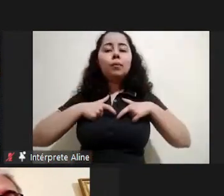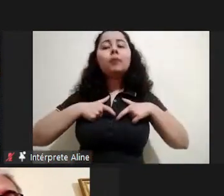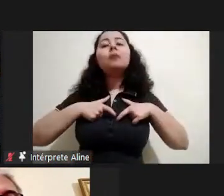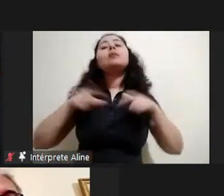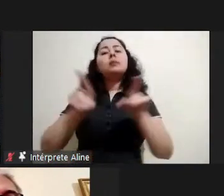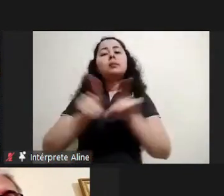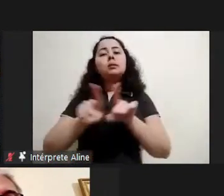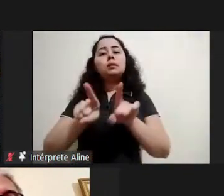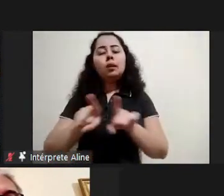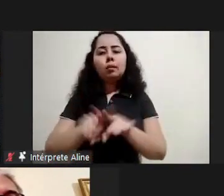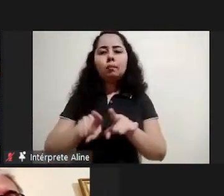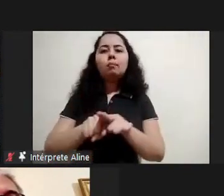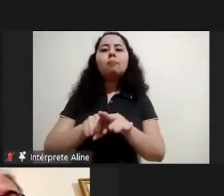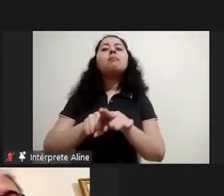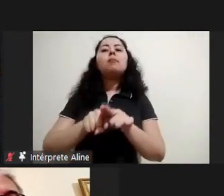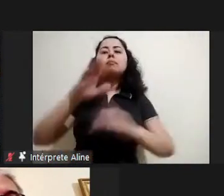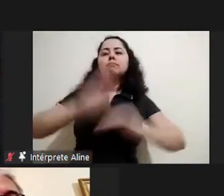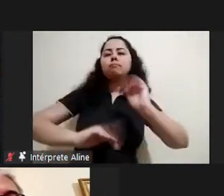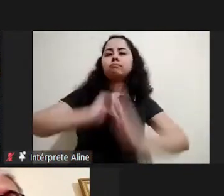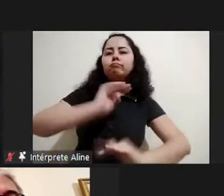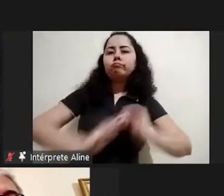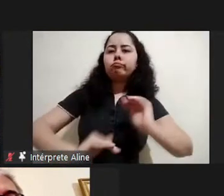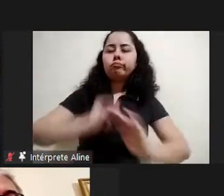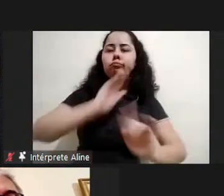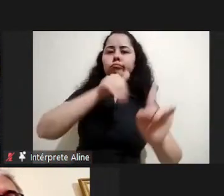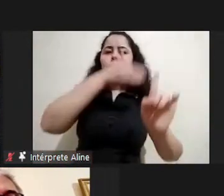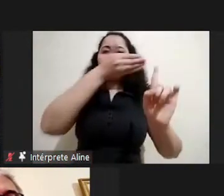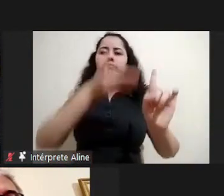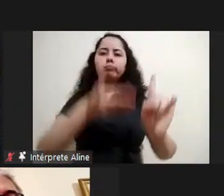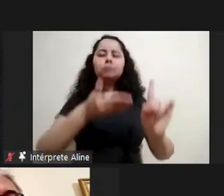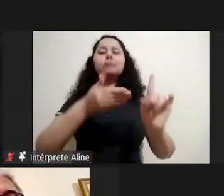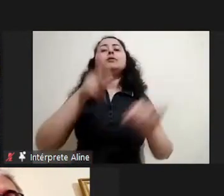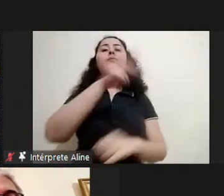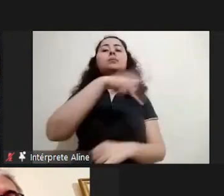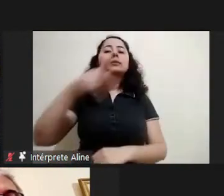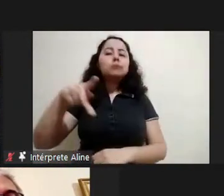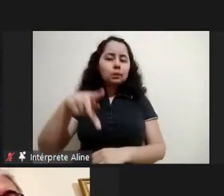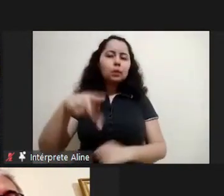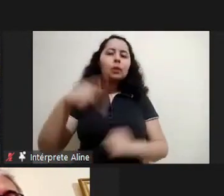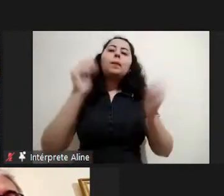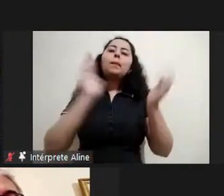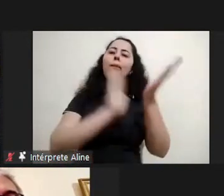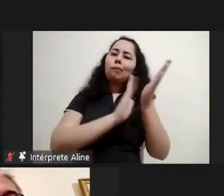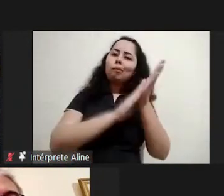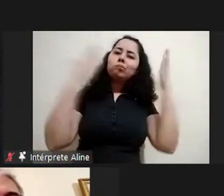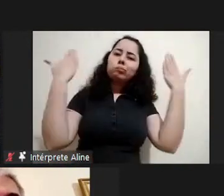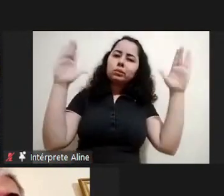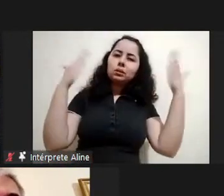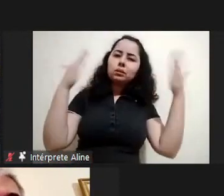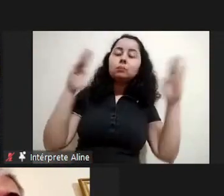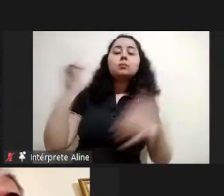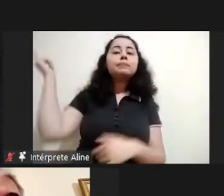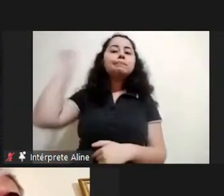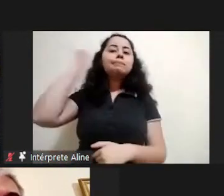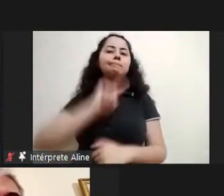de Minas Gerais. Ao professor, nossas homenagens, nossos parabéns pelo recebimento da medalha JK.